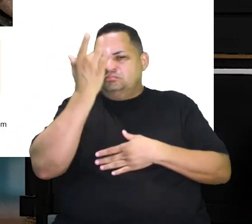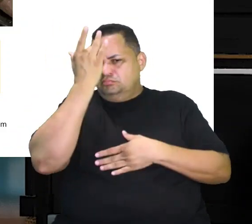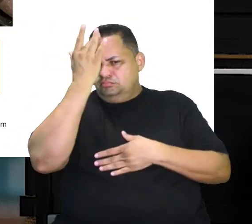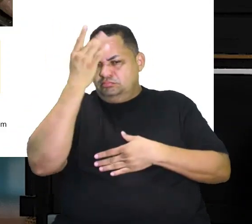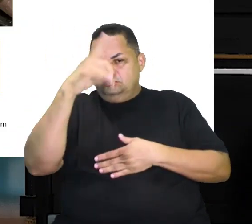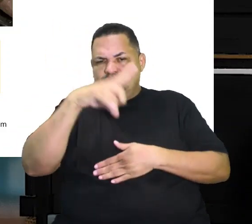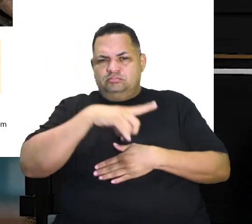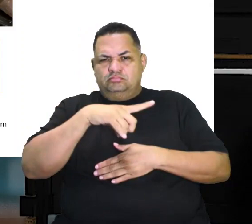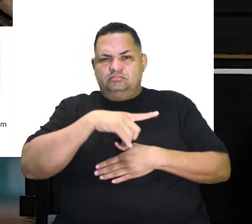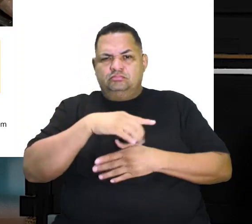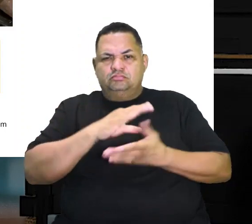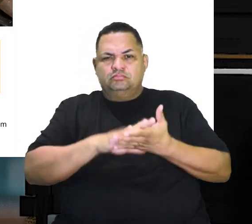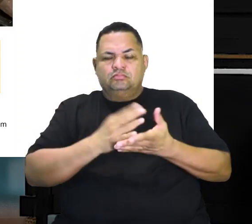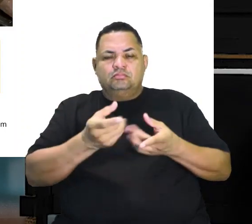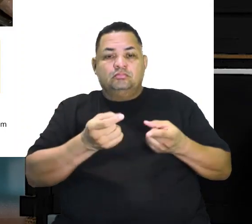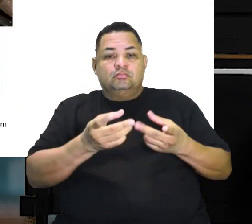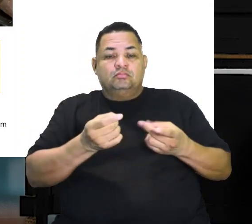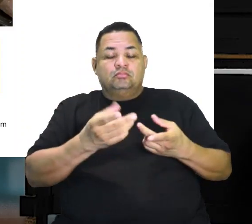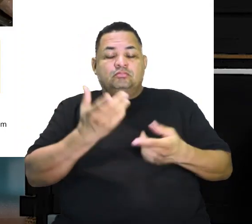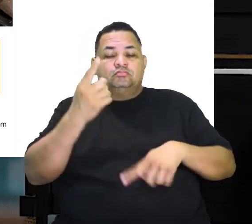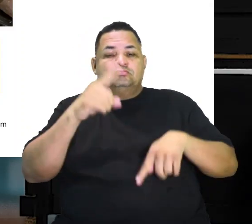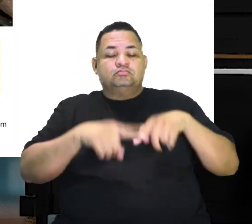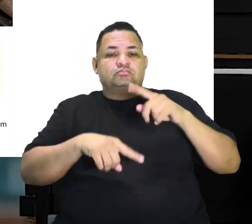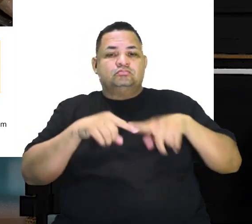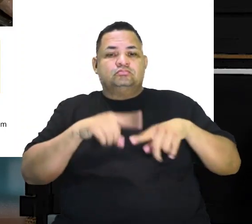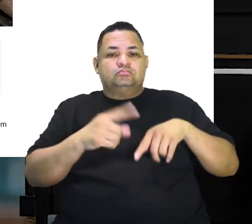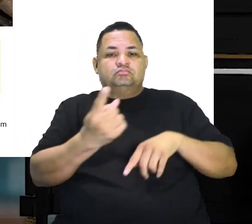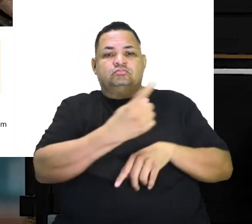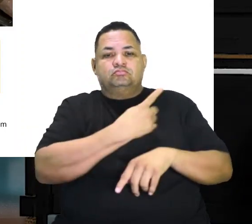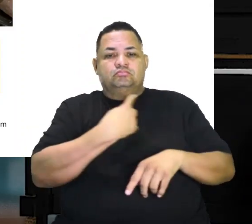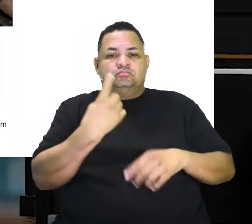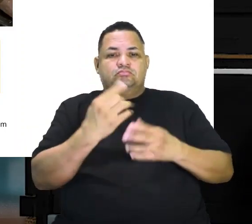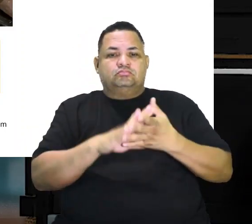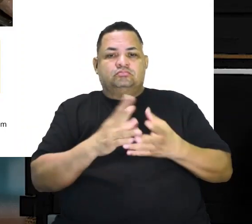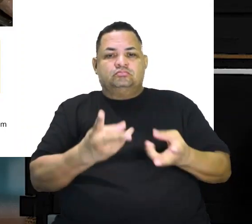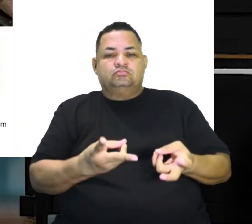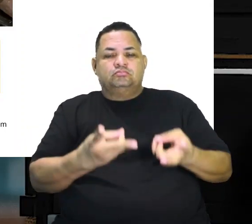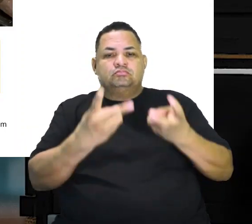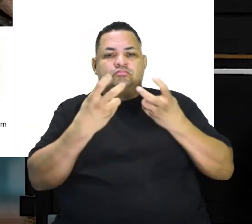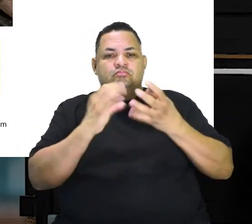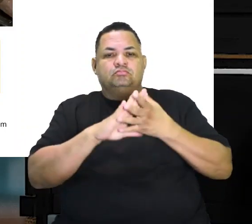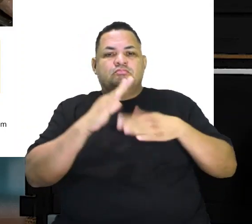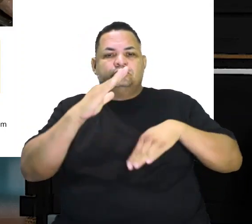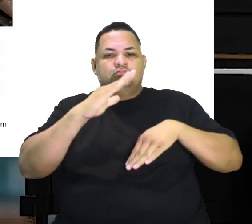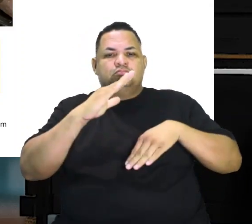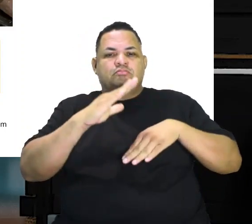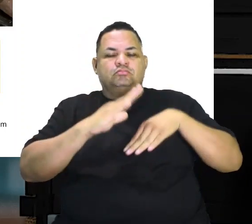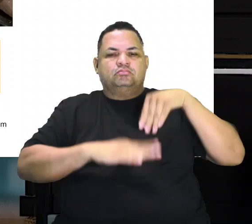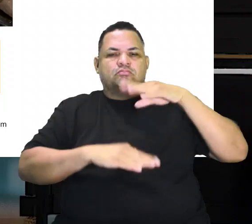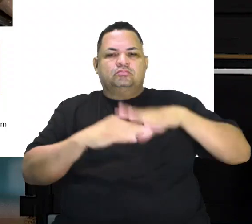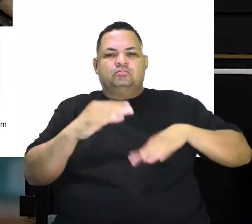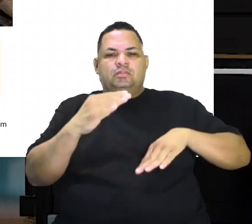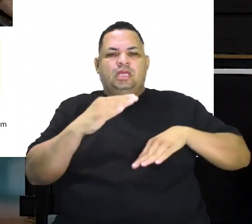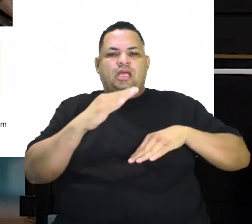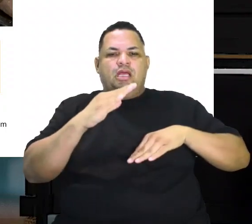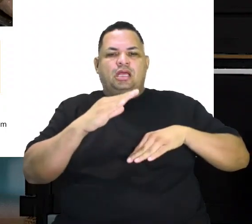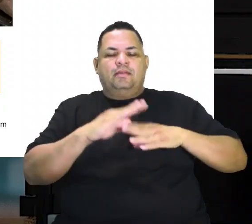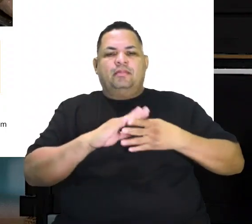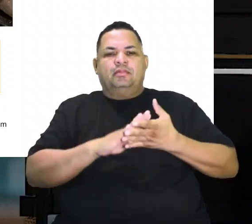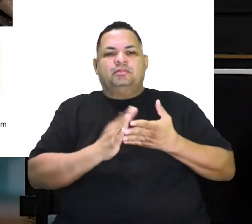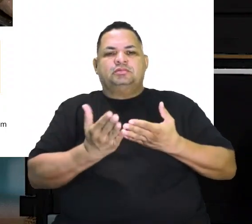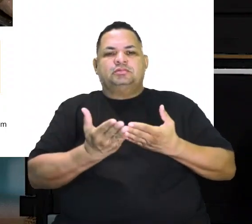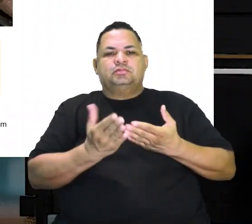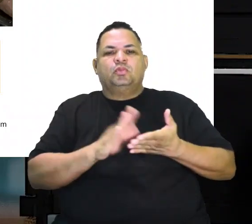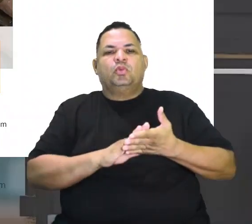facilidade que eles têm de comercializar esses produtos, nós identificamos, então, como arte indígena, certo? Voltando para a